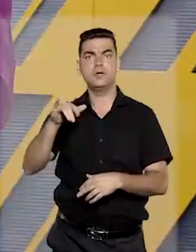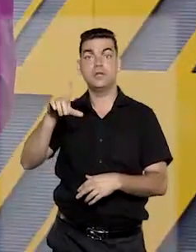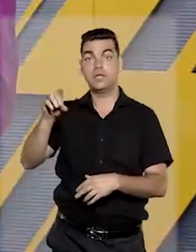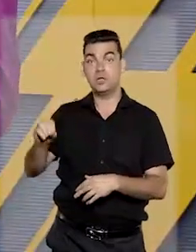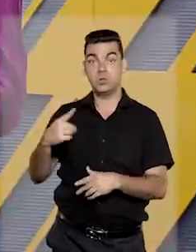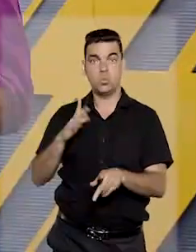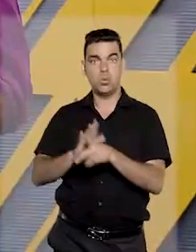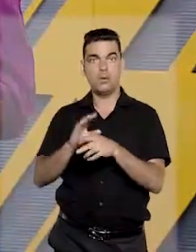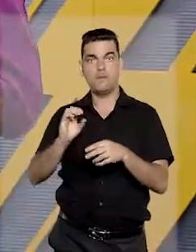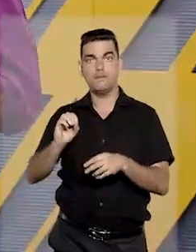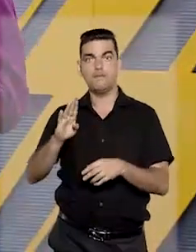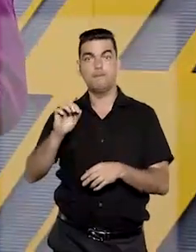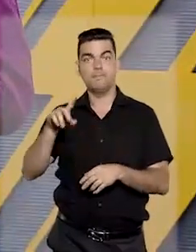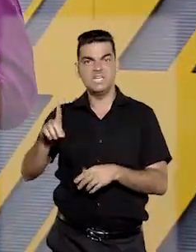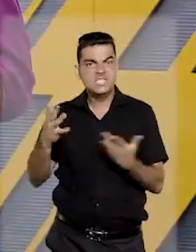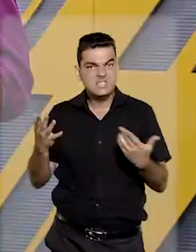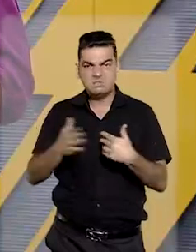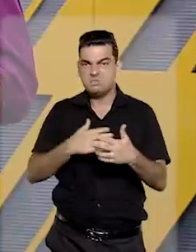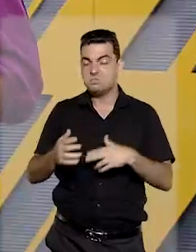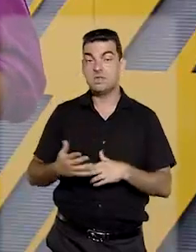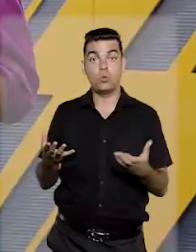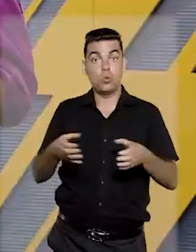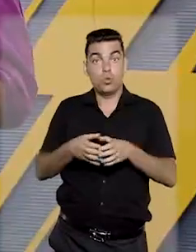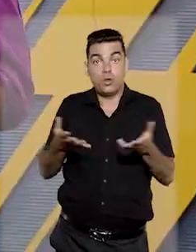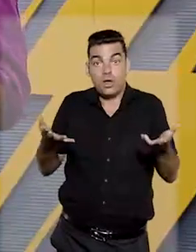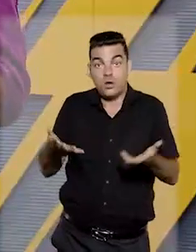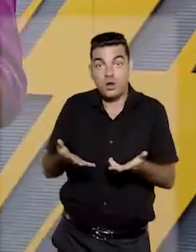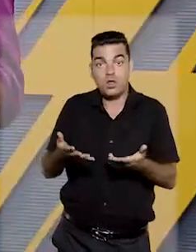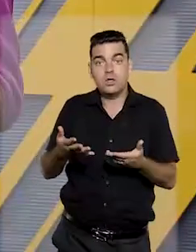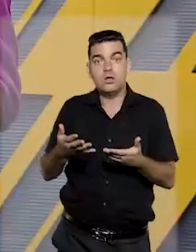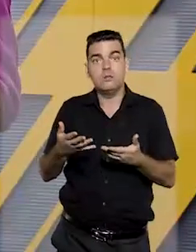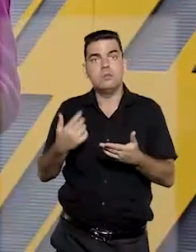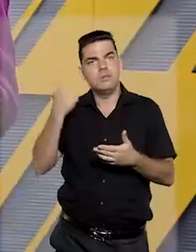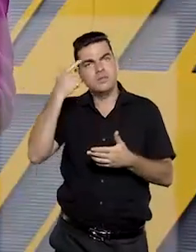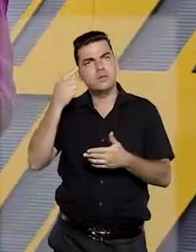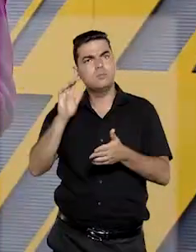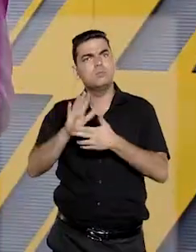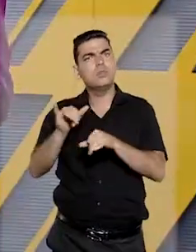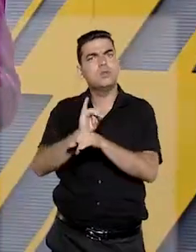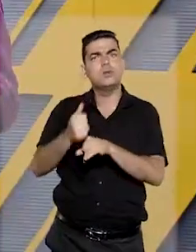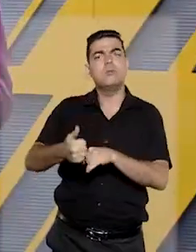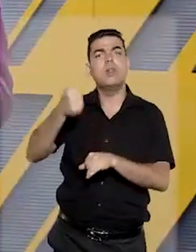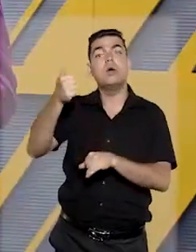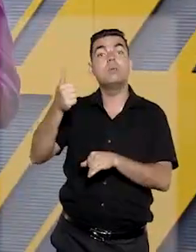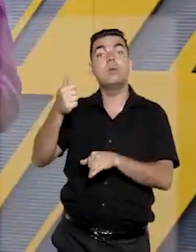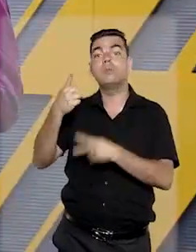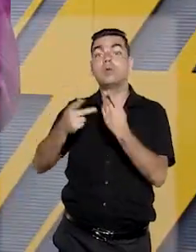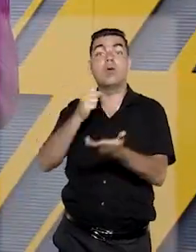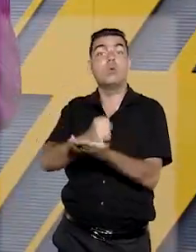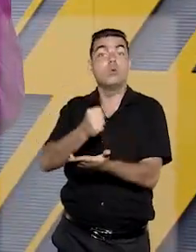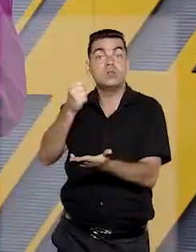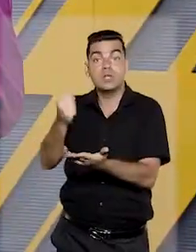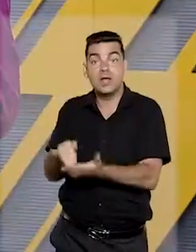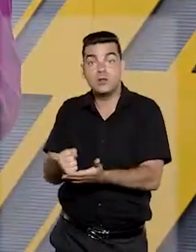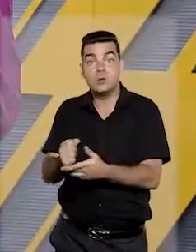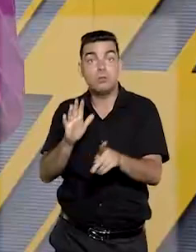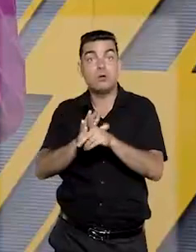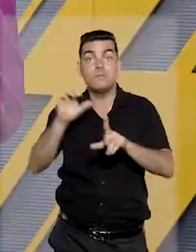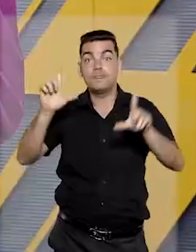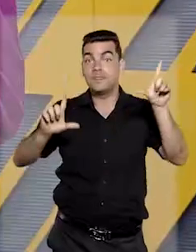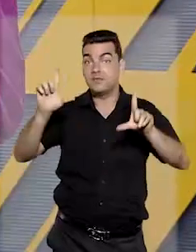a Band. Para o colegiado, a oferta de proposta mais vantajosa para um artista contratado por emissora de